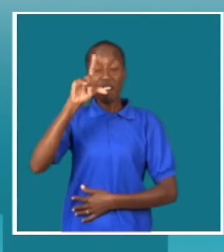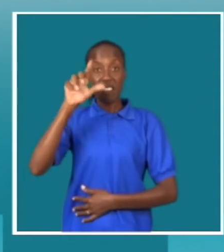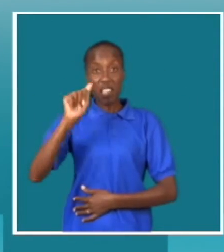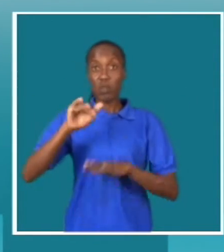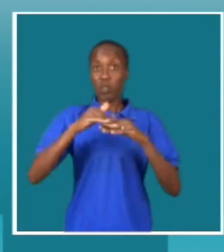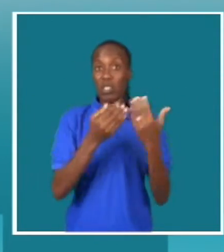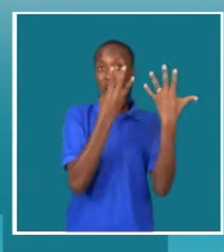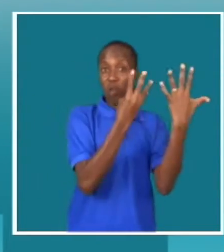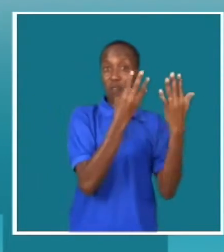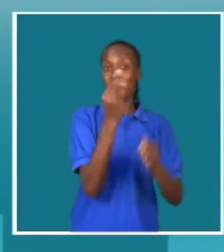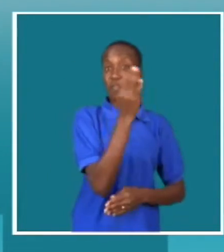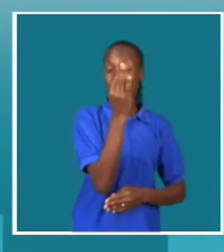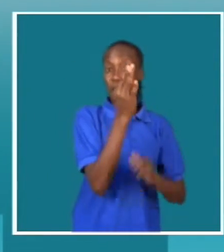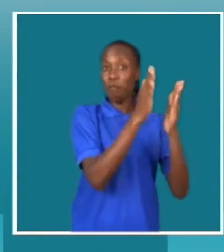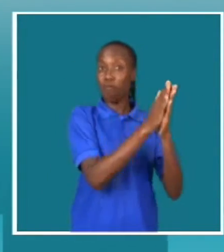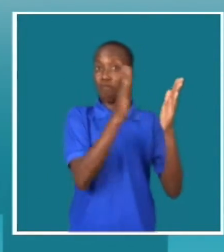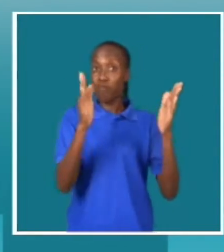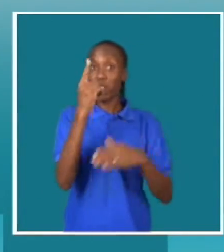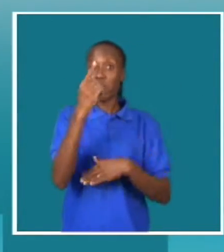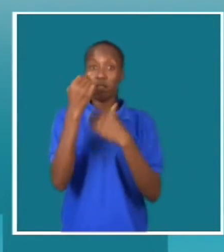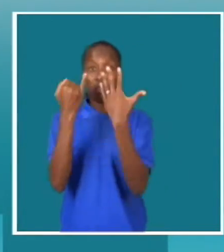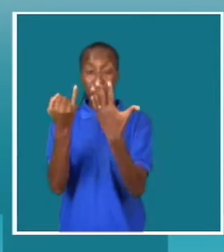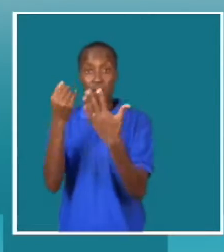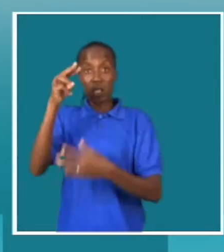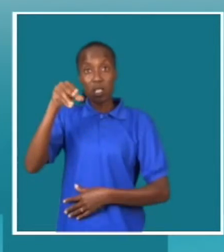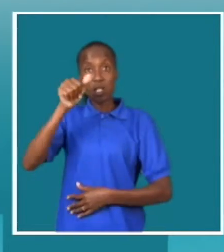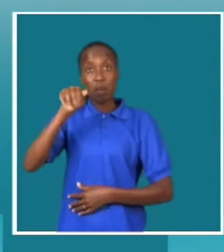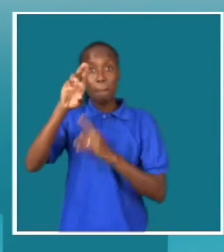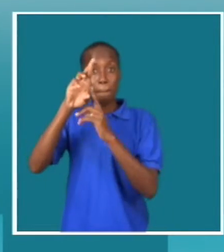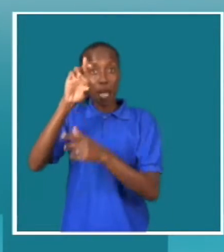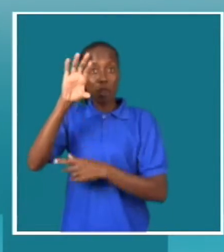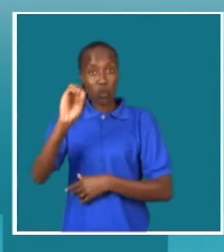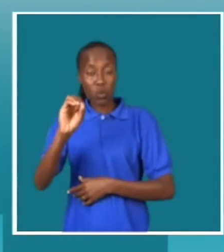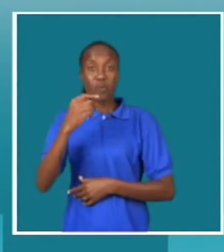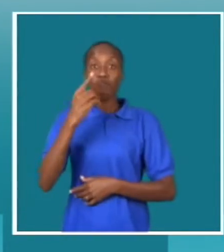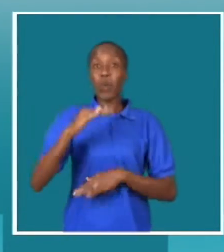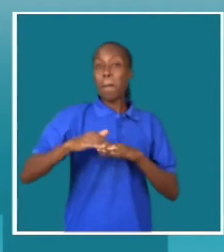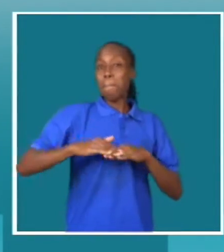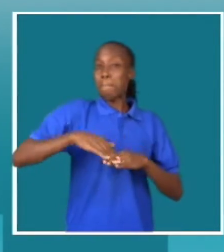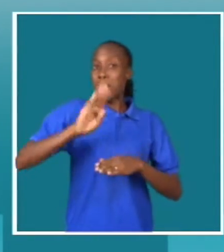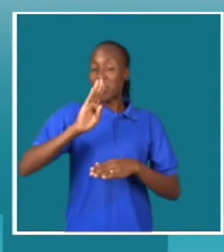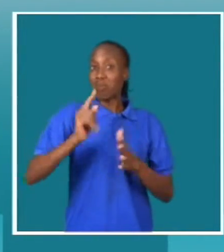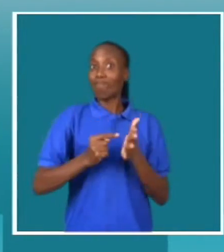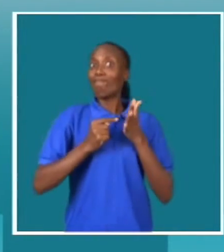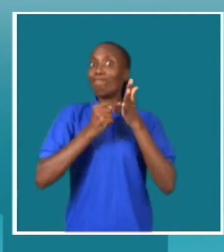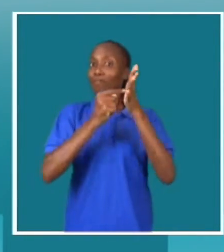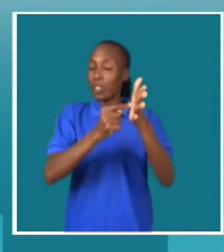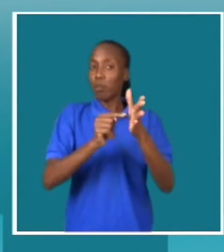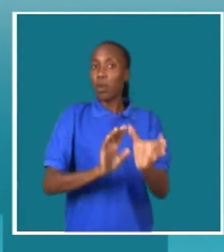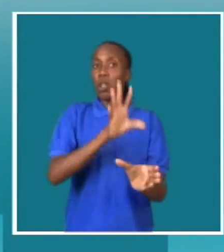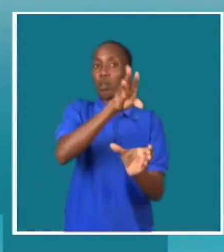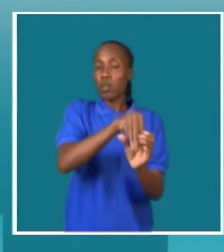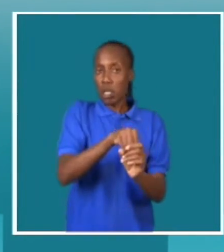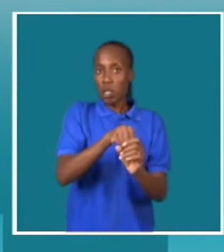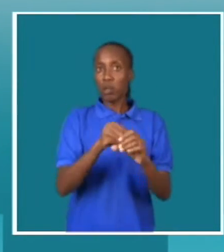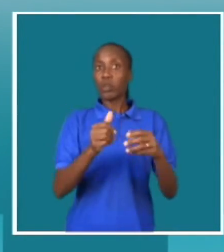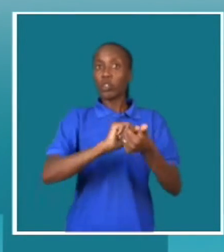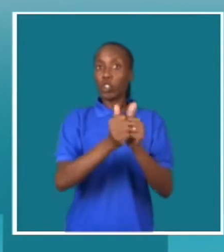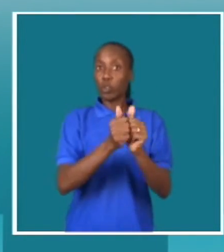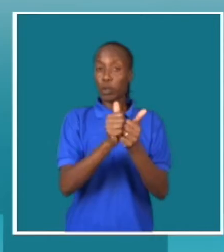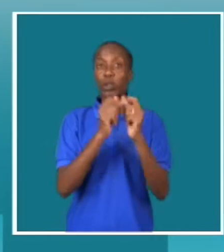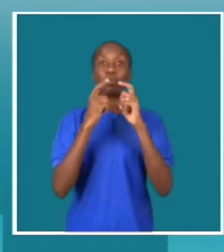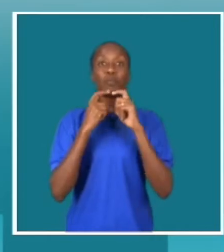realizado entre os dias 9 de fevereiro e 16 de março, foi considerado o maior exemplo de inclusão